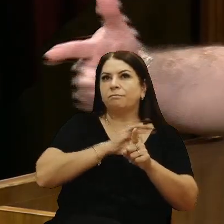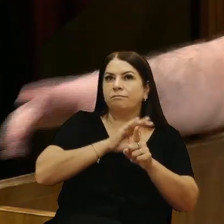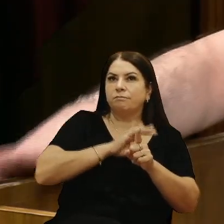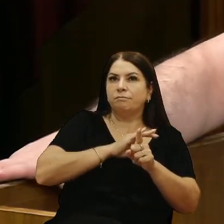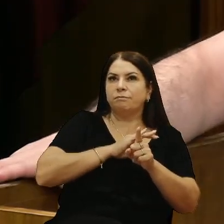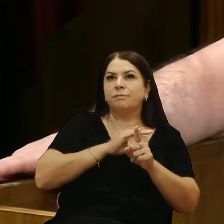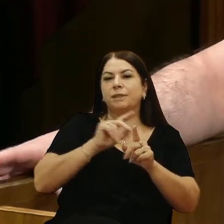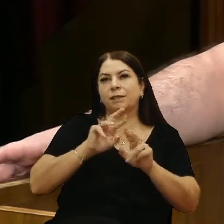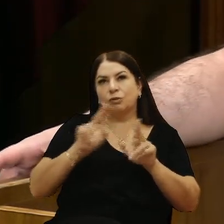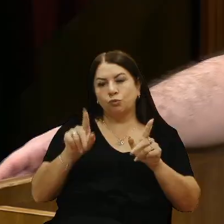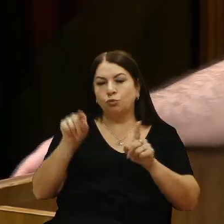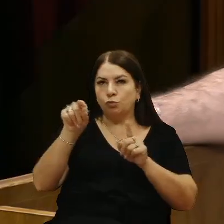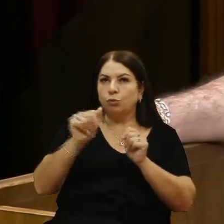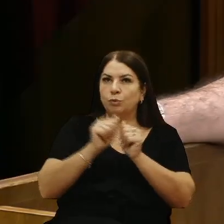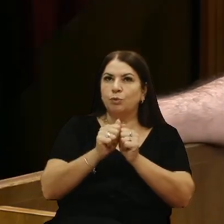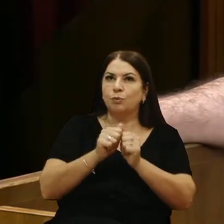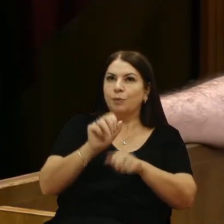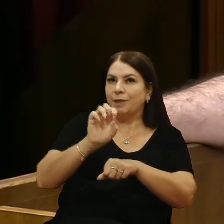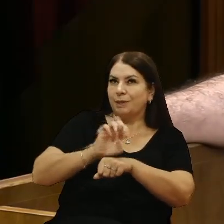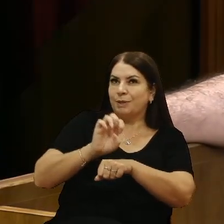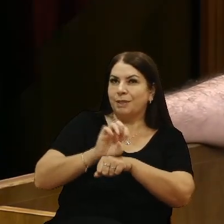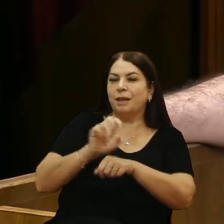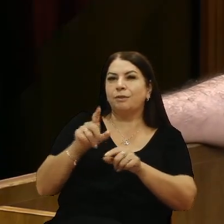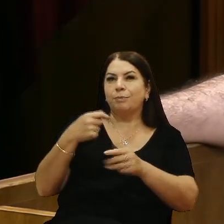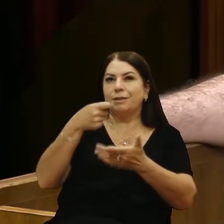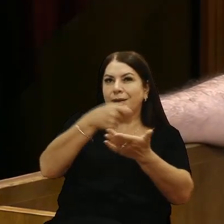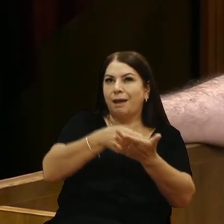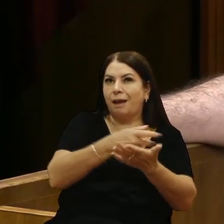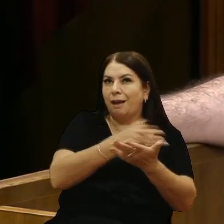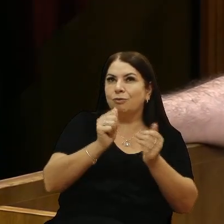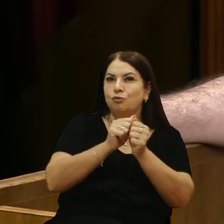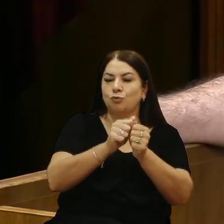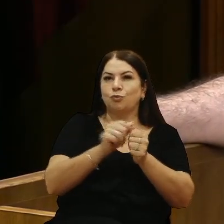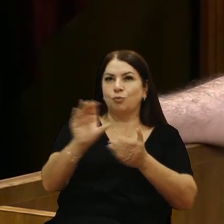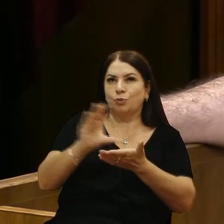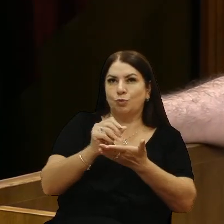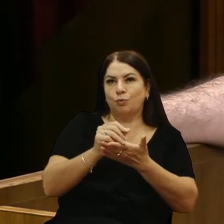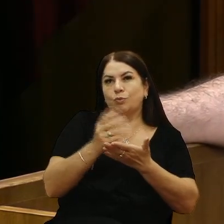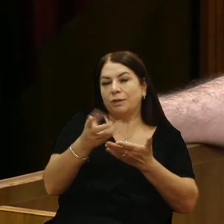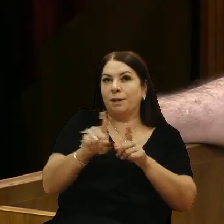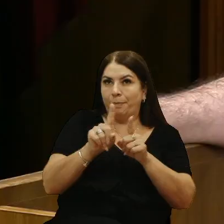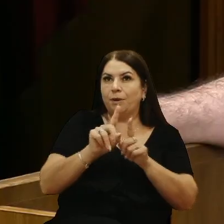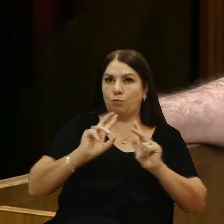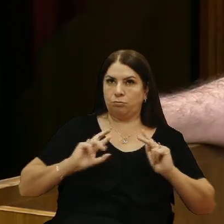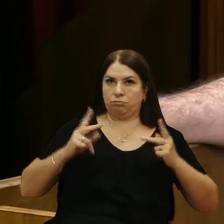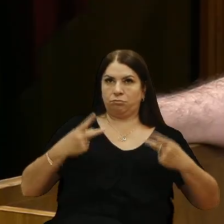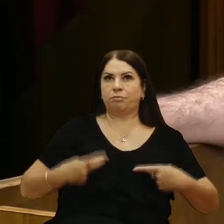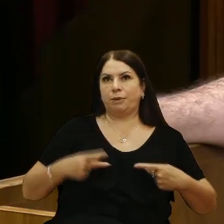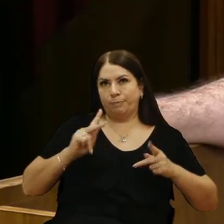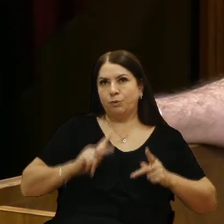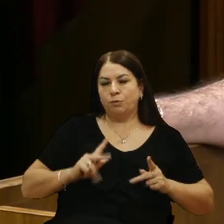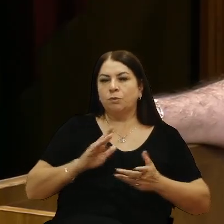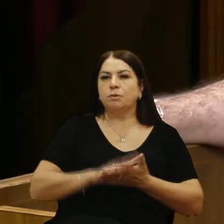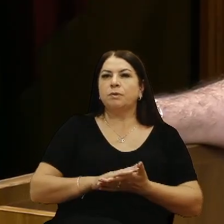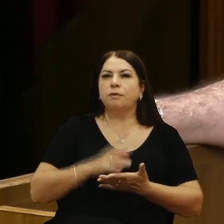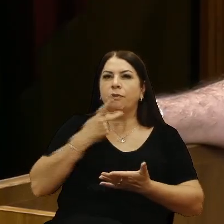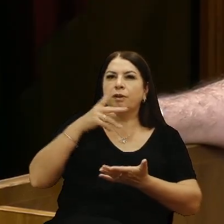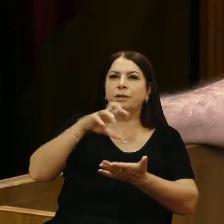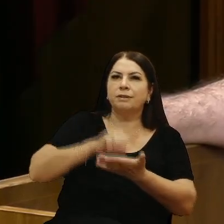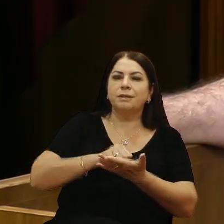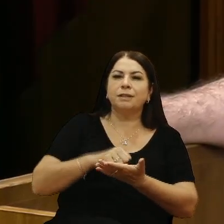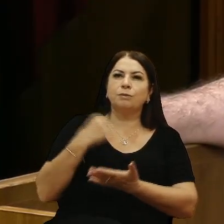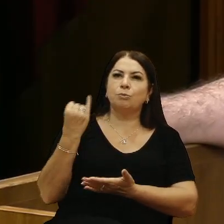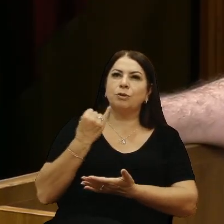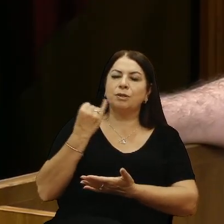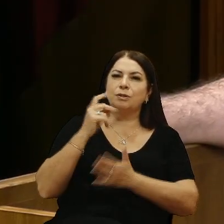contrapartida que o Estado tem que dar com os recursos humanos. Então, somente deixar registrado a importância